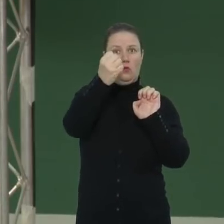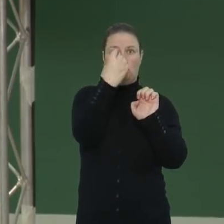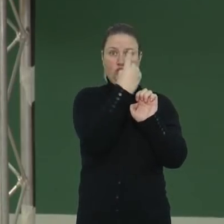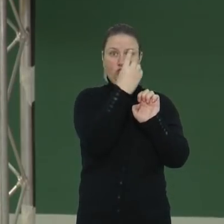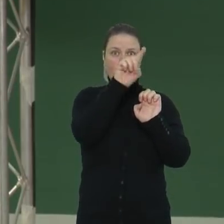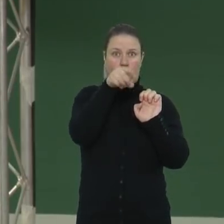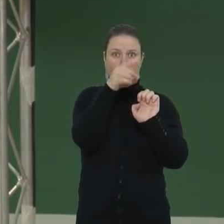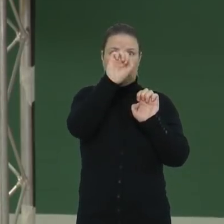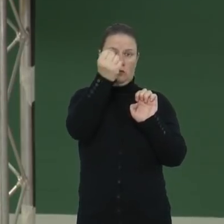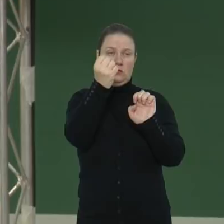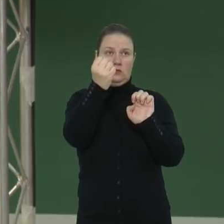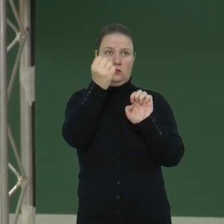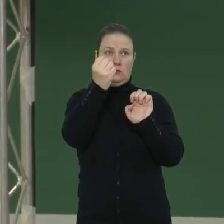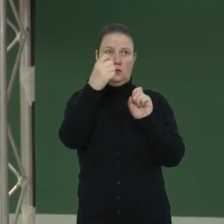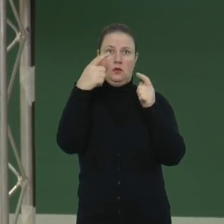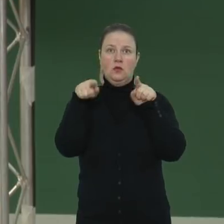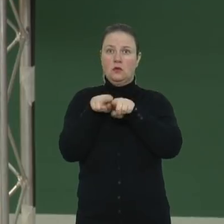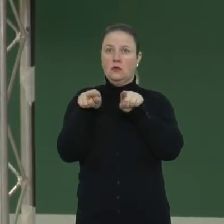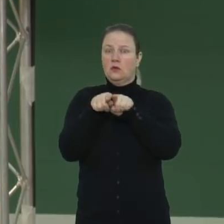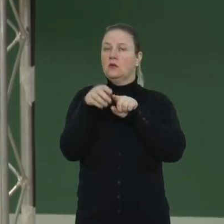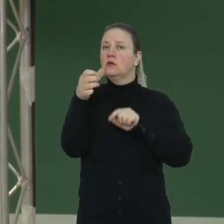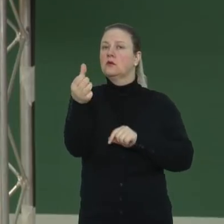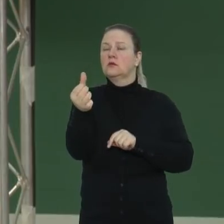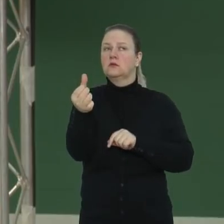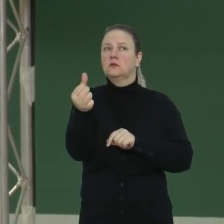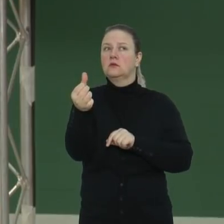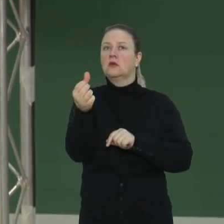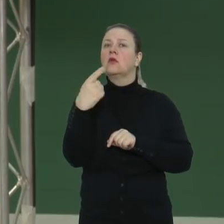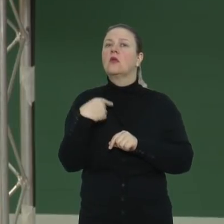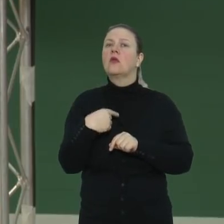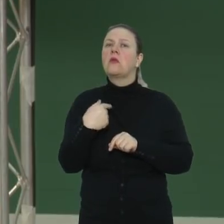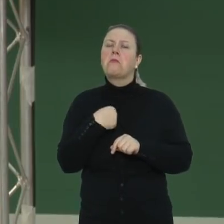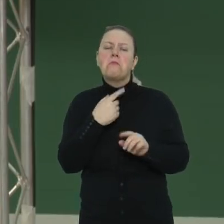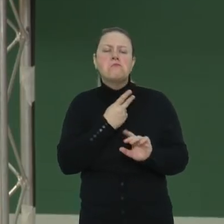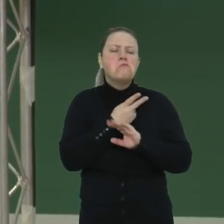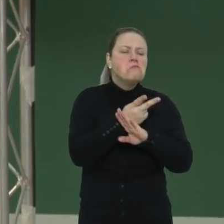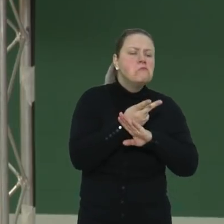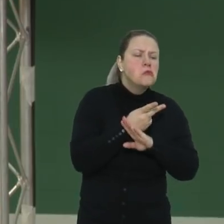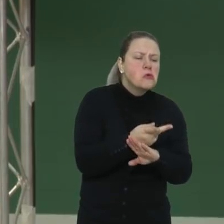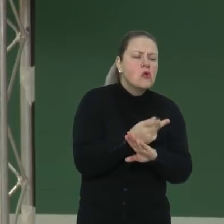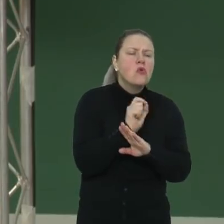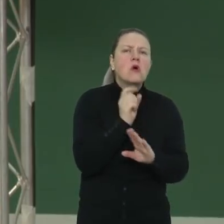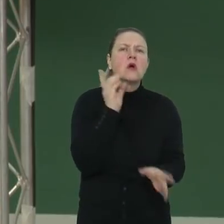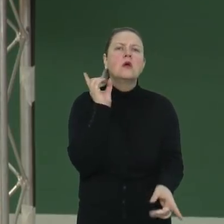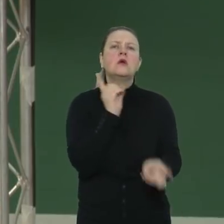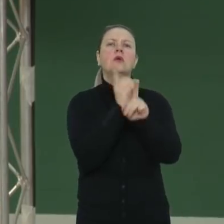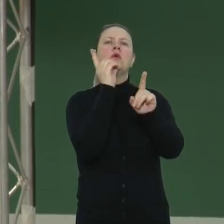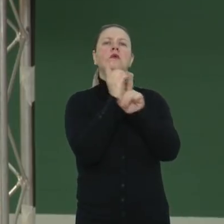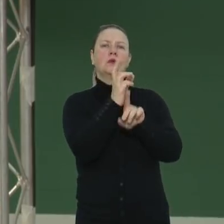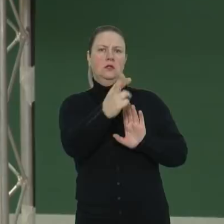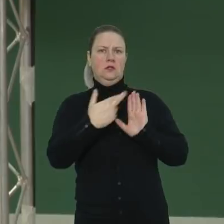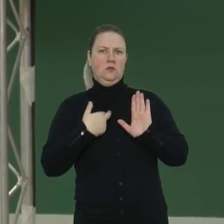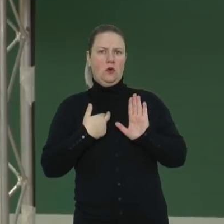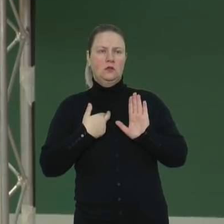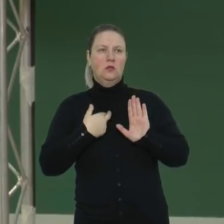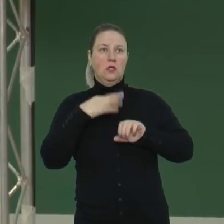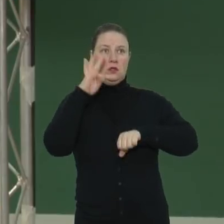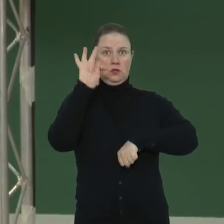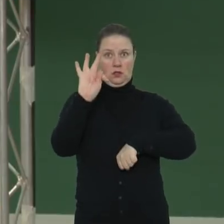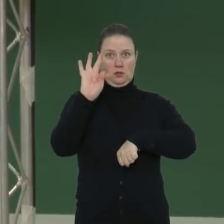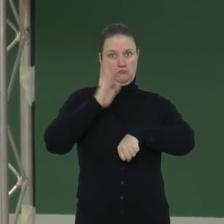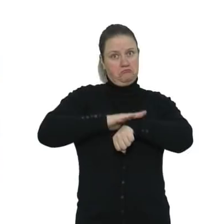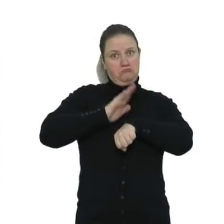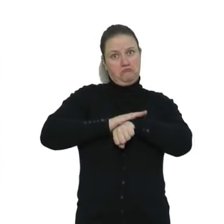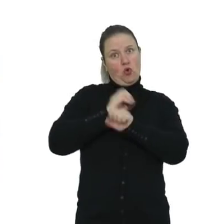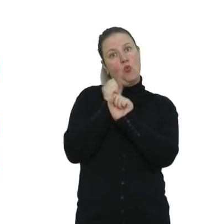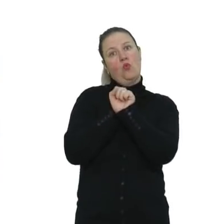ele vale quanto? 6. E o que eu estou procurando? O meu T, que é o ano, ok? Então, um tempinho para vocês pensarem e resolverem